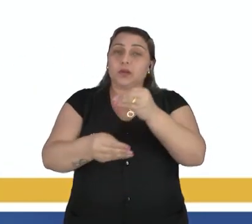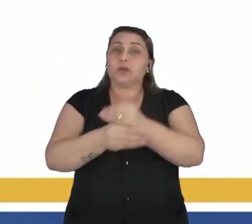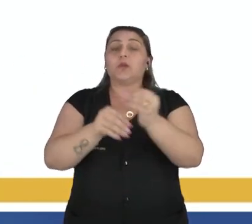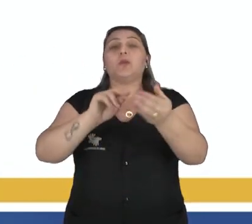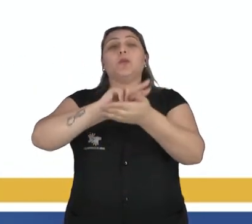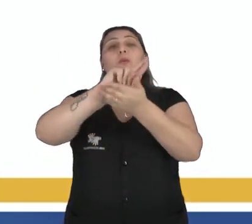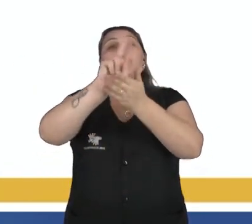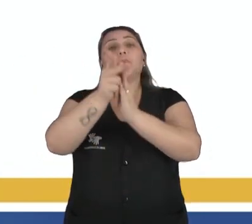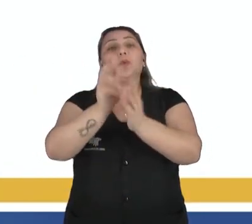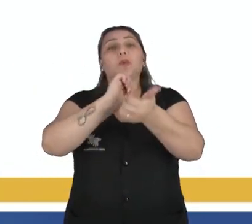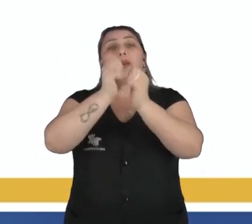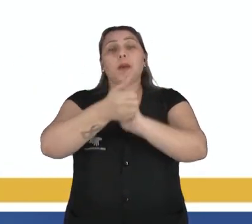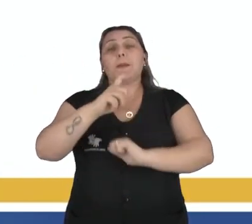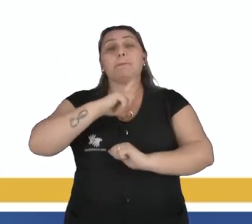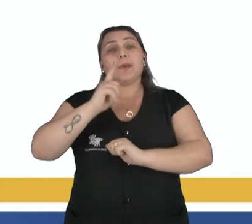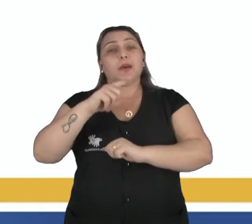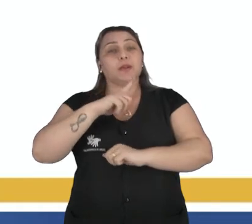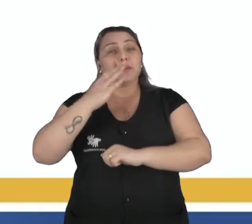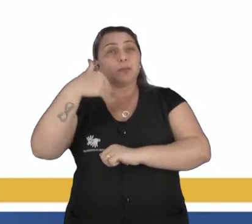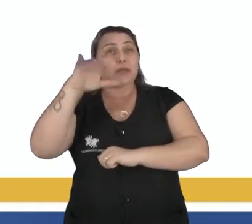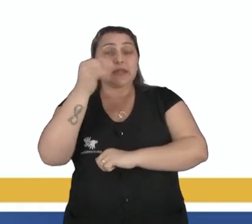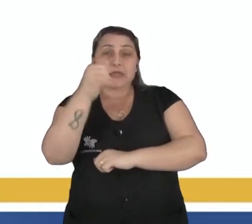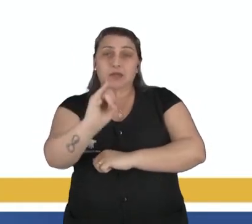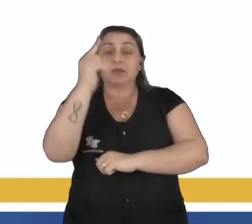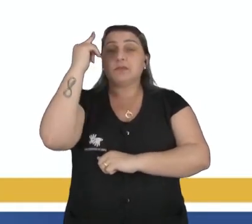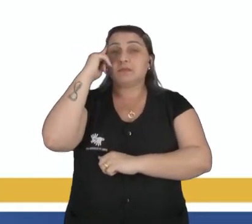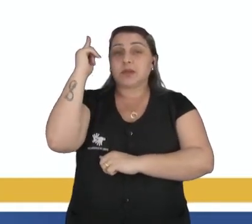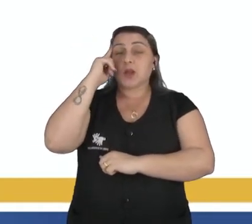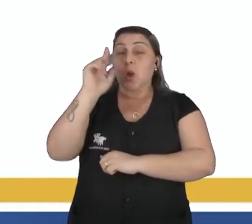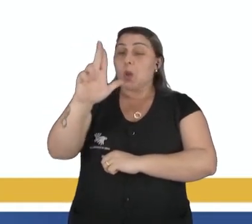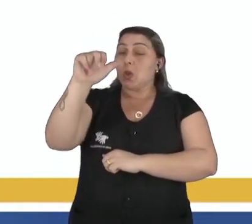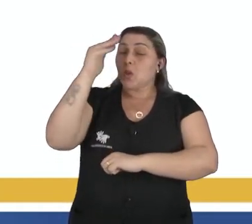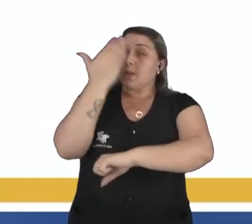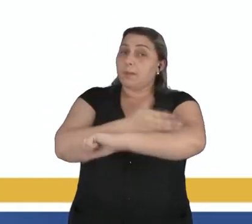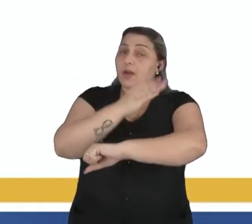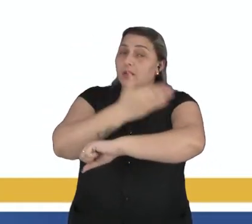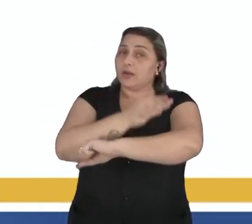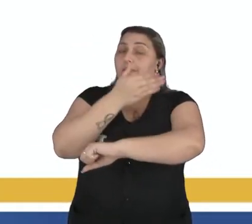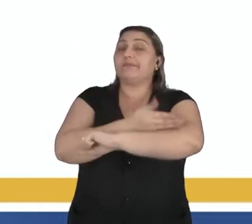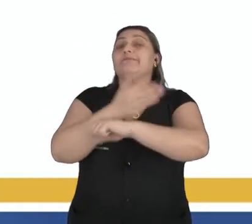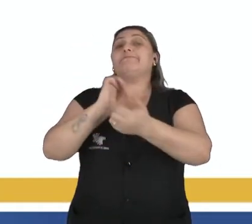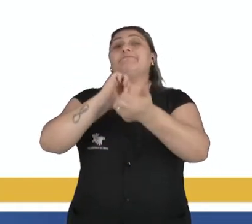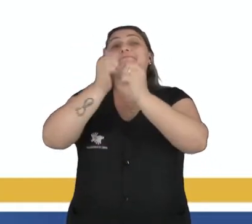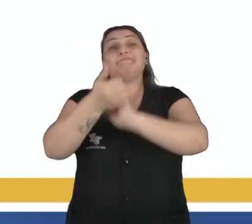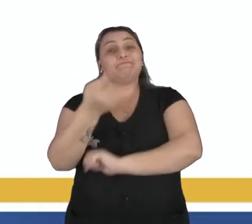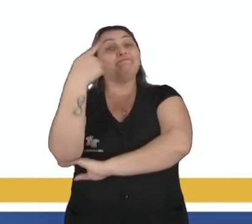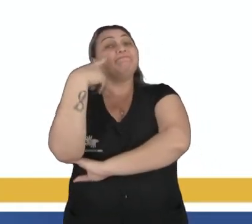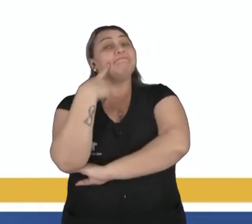mas temos tantas outras. E se você pensa que nunca praticou esse esporte,